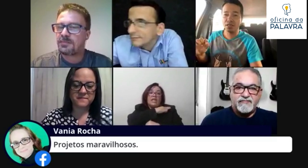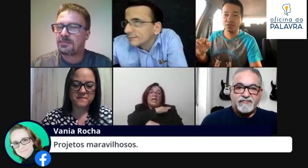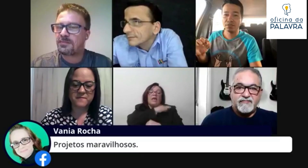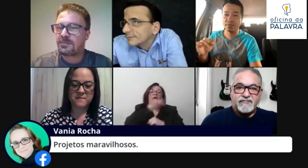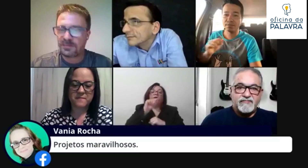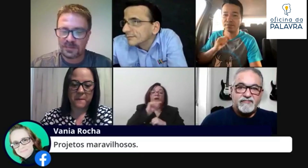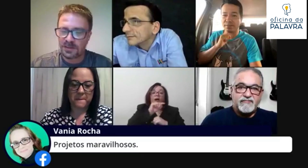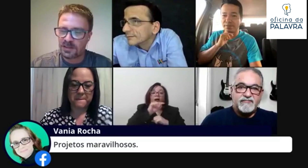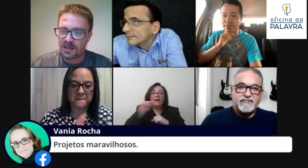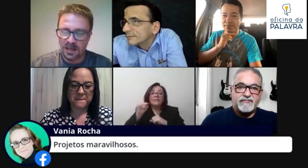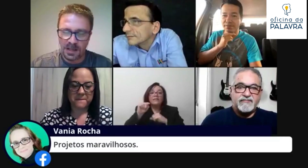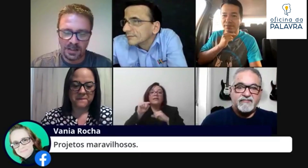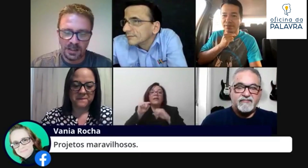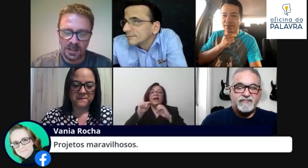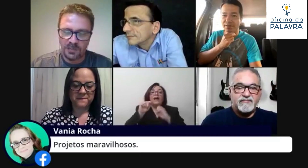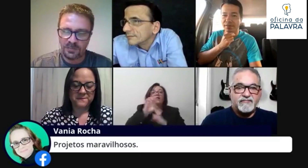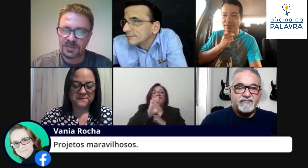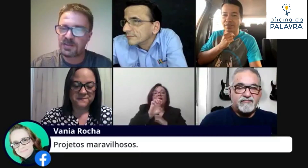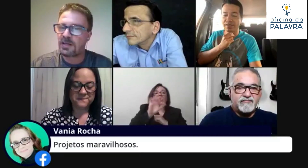Eficiente.